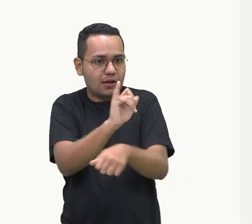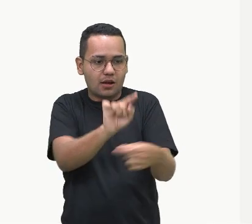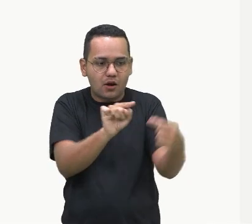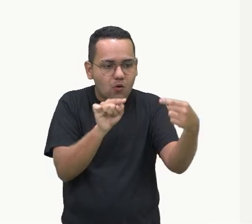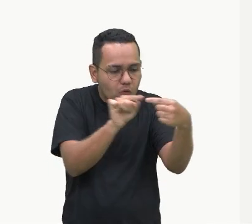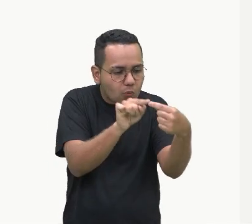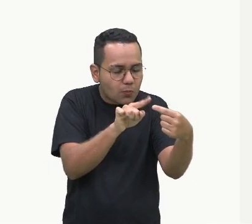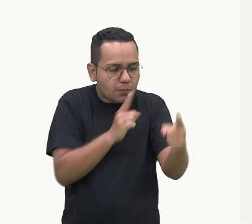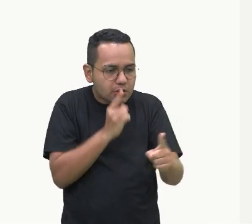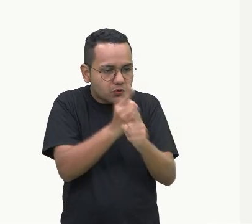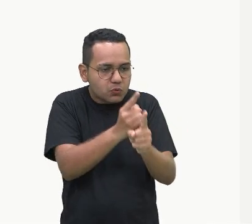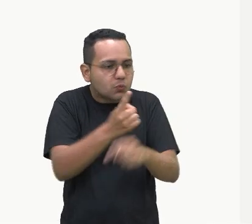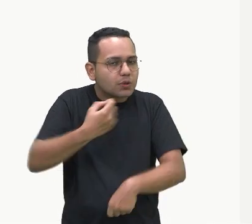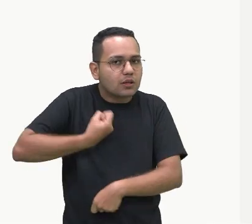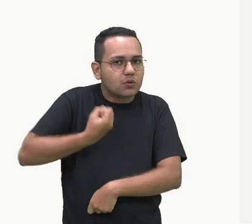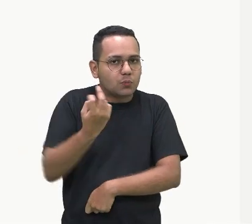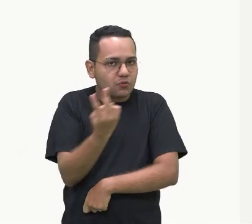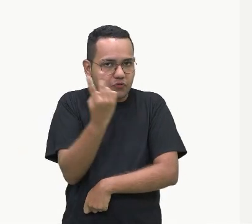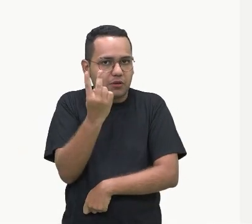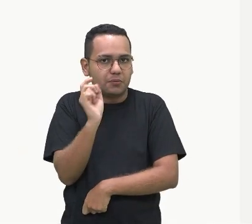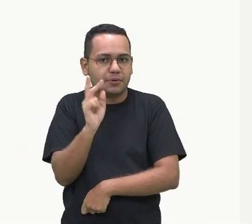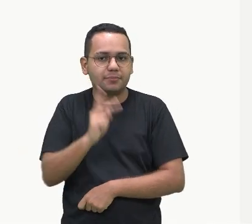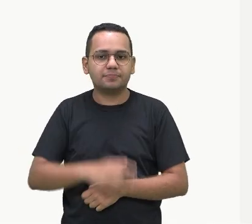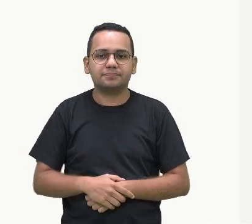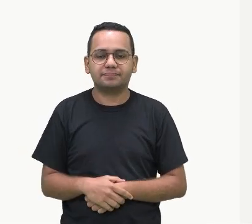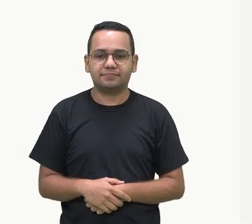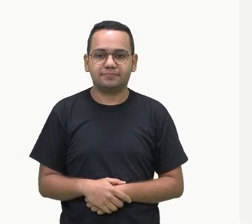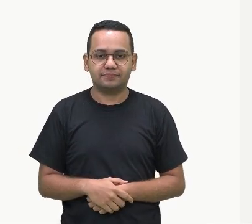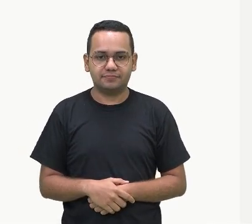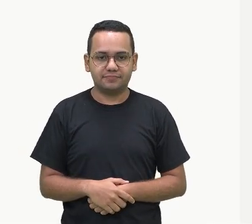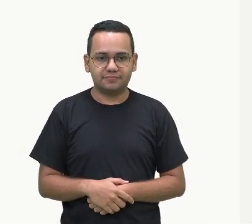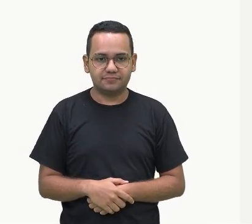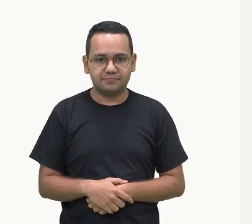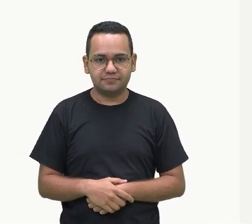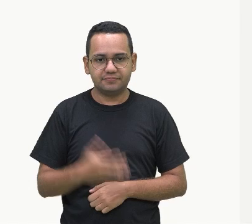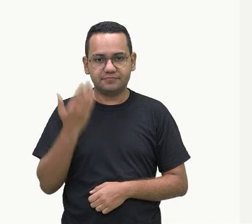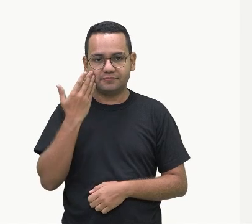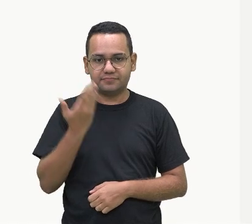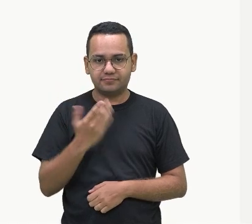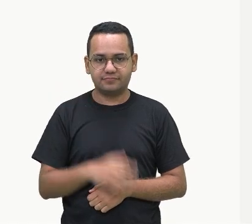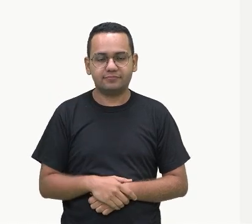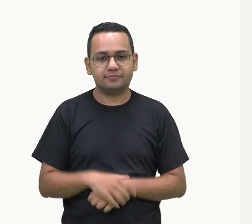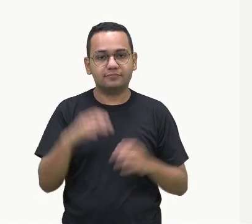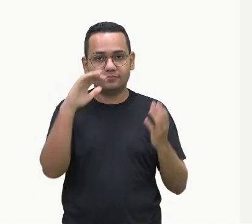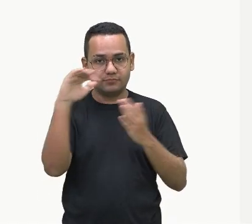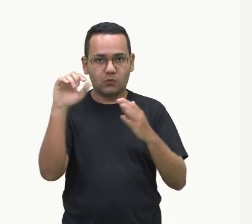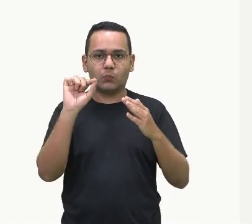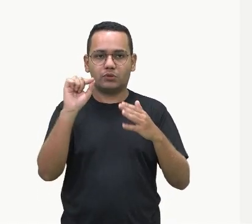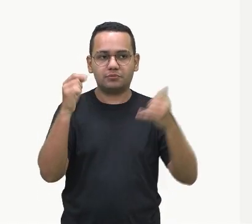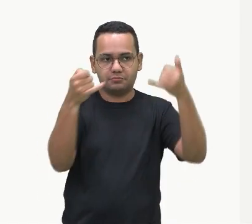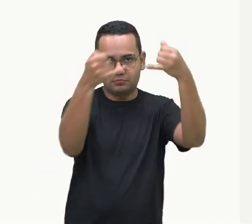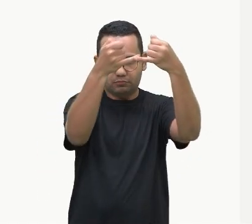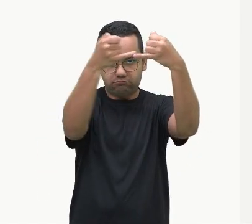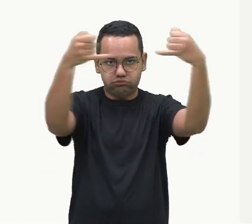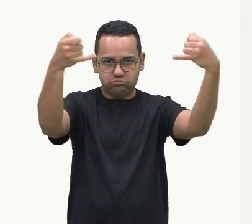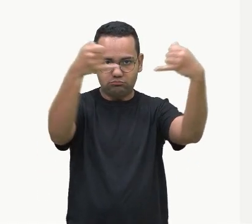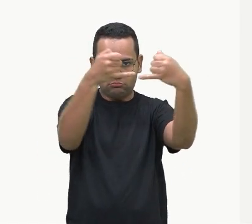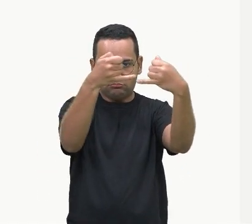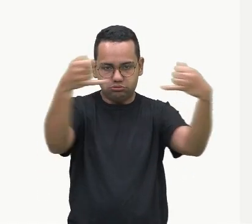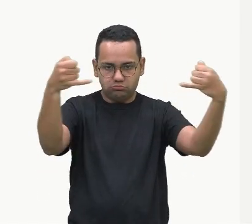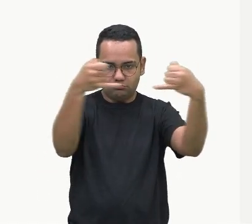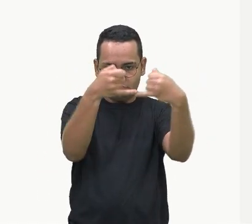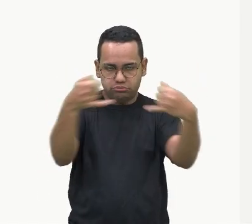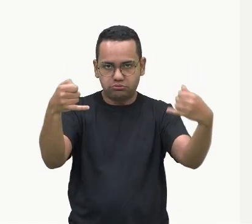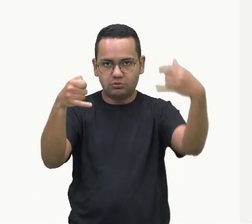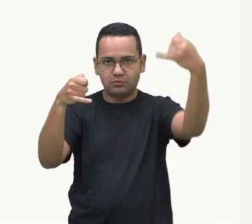descobrir alguns valores. Ok? Então, aqui embaixo, ó, sejam as retas A, B e